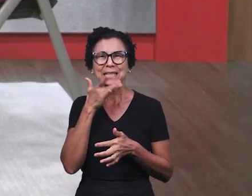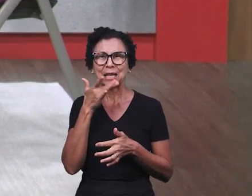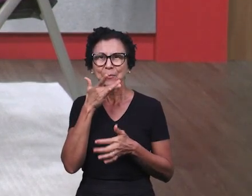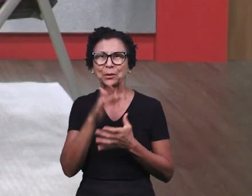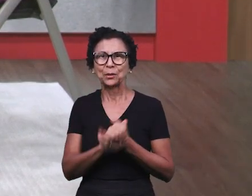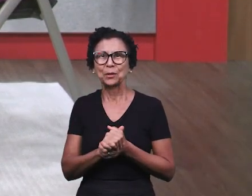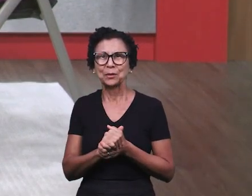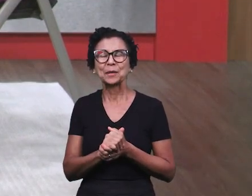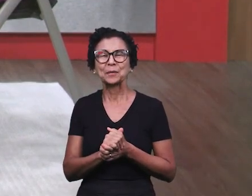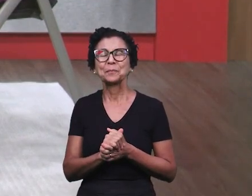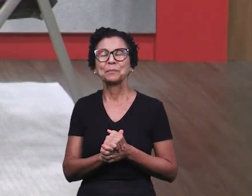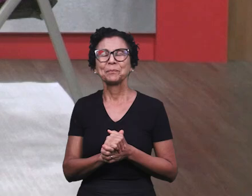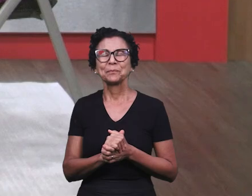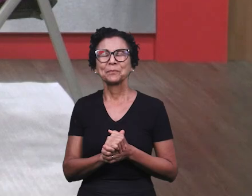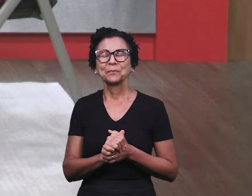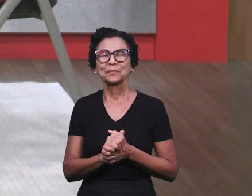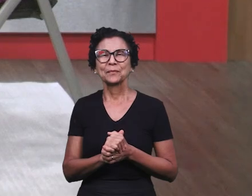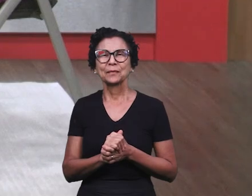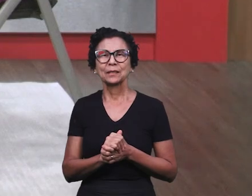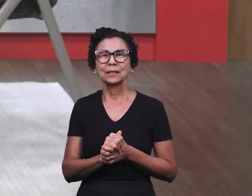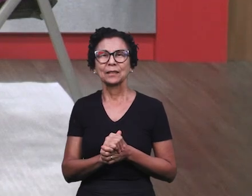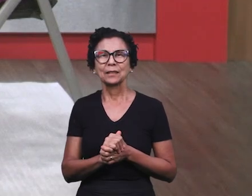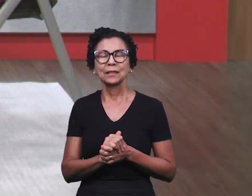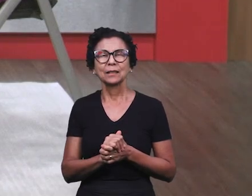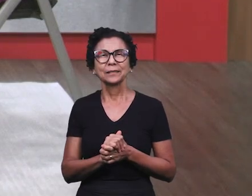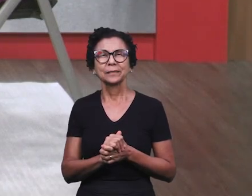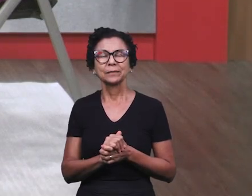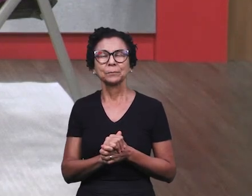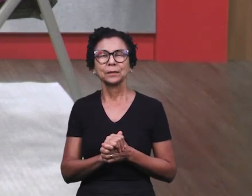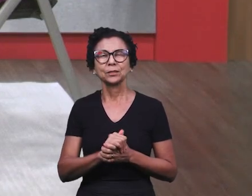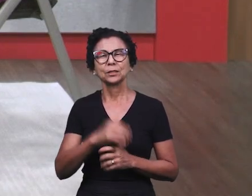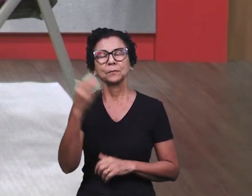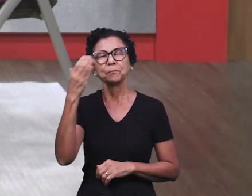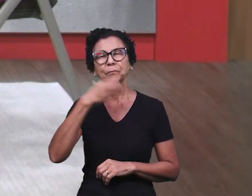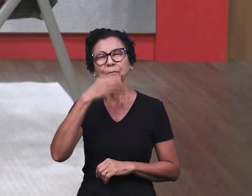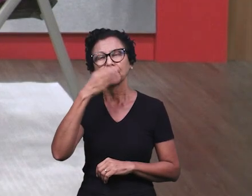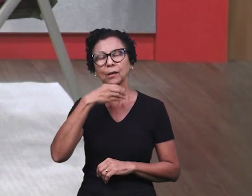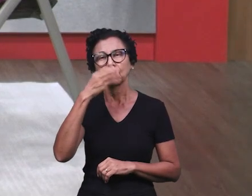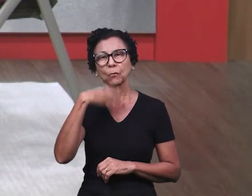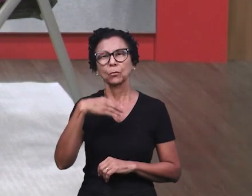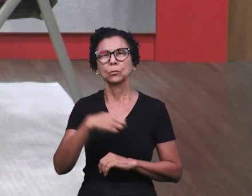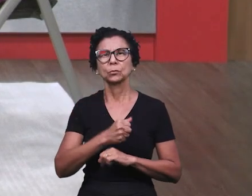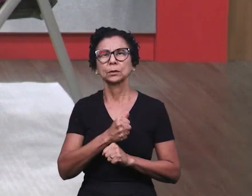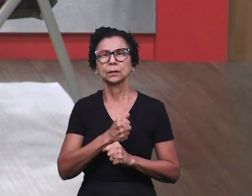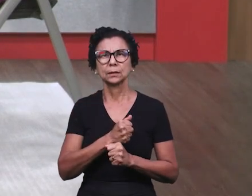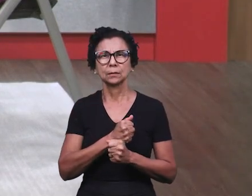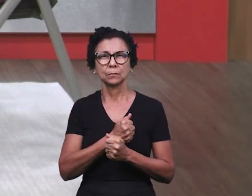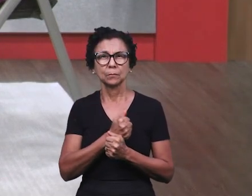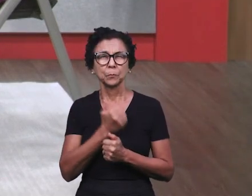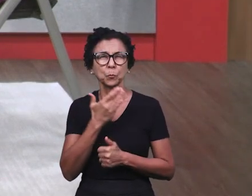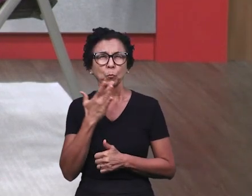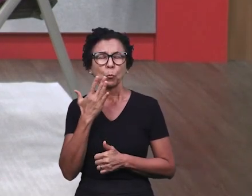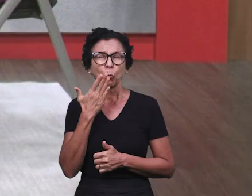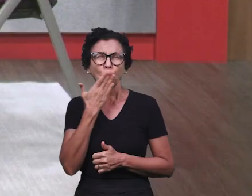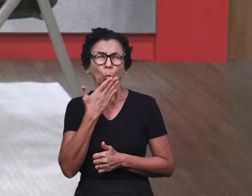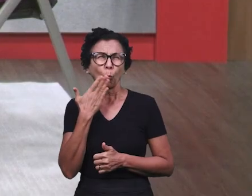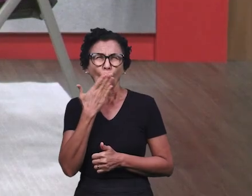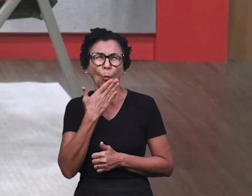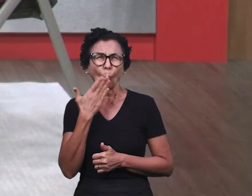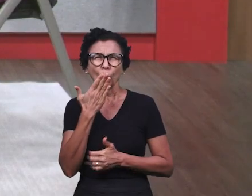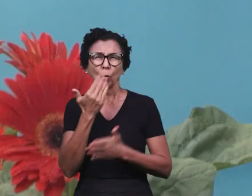é para o diabético. Então, as frutas realmente têm um alto teor de frutose. Muitas das nossas frutas são